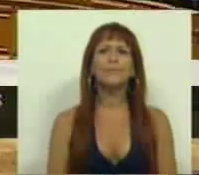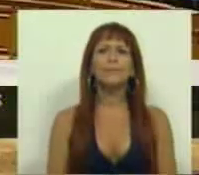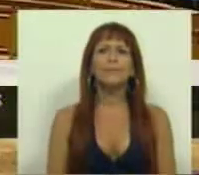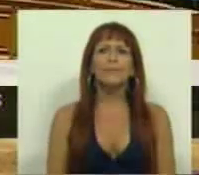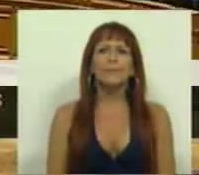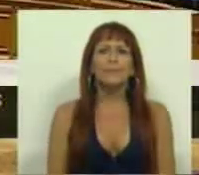sabem